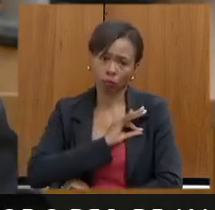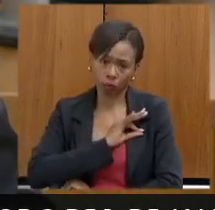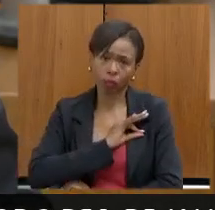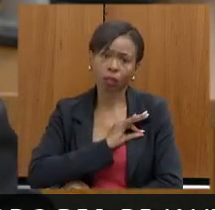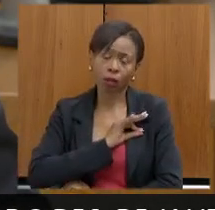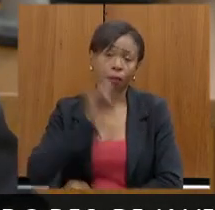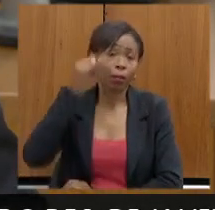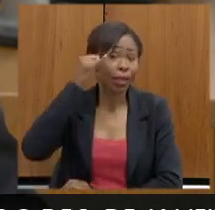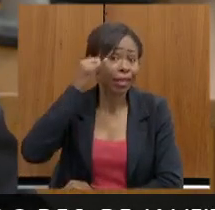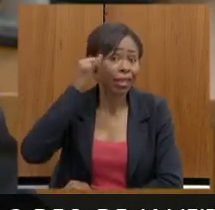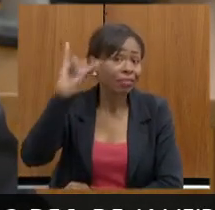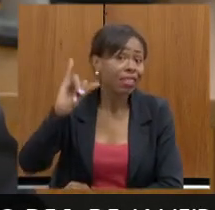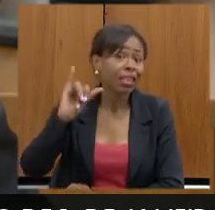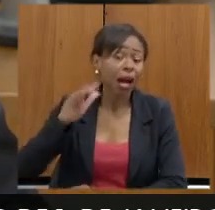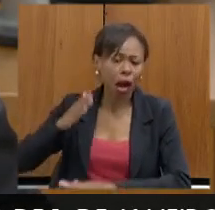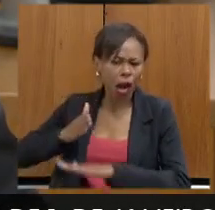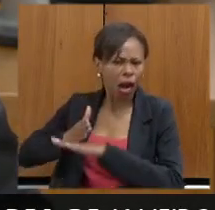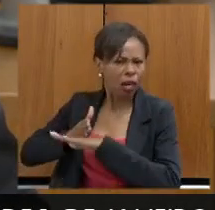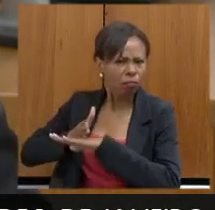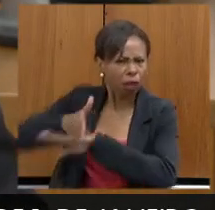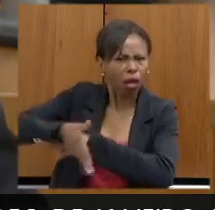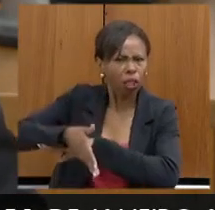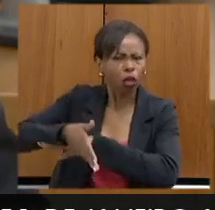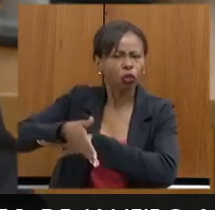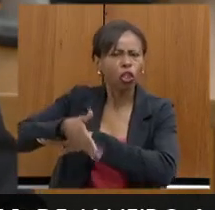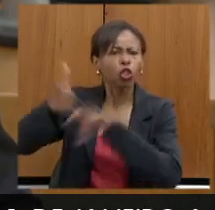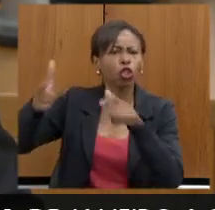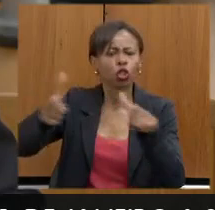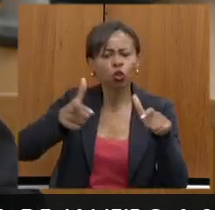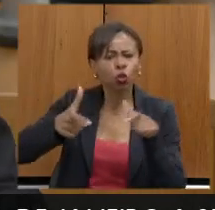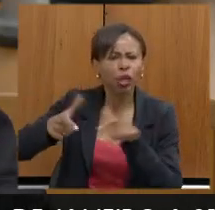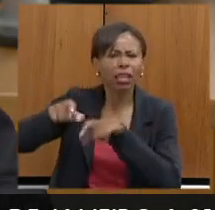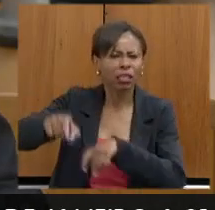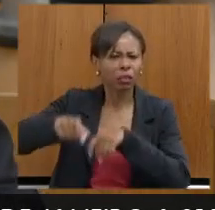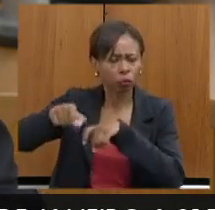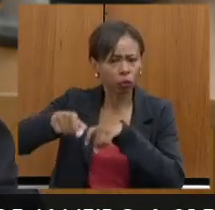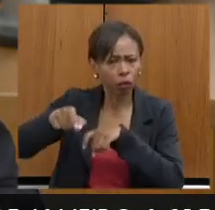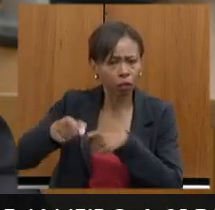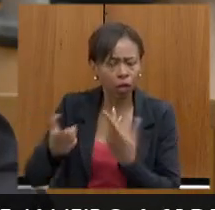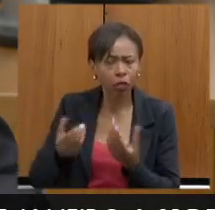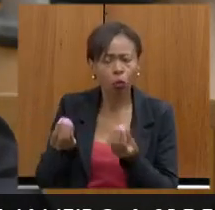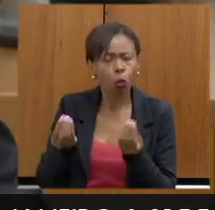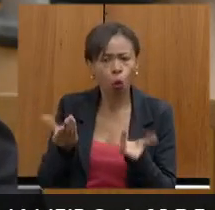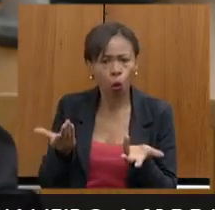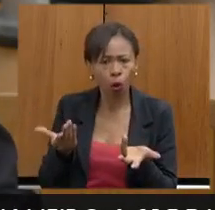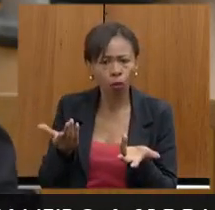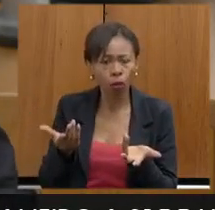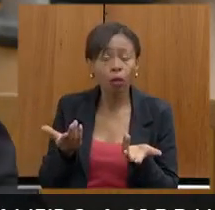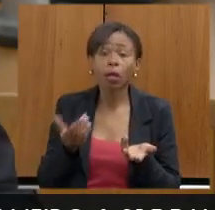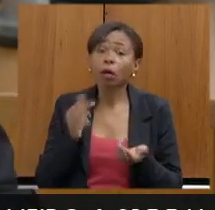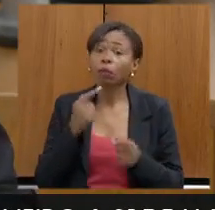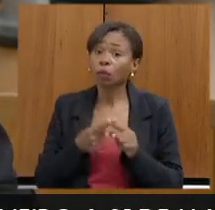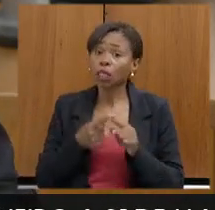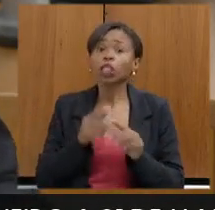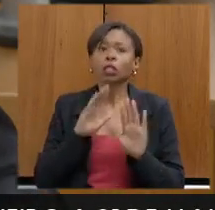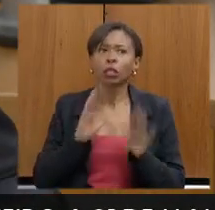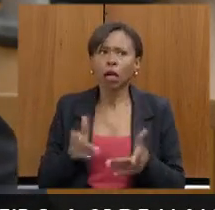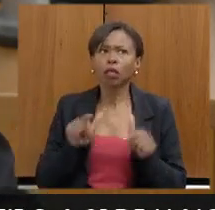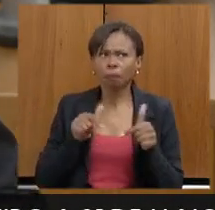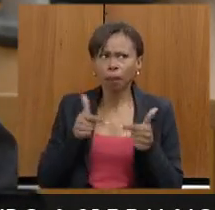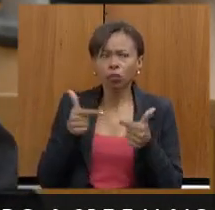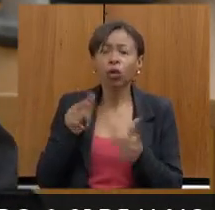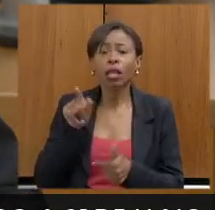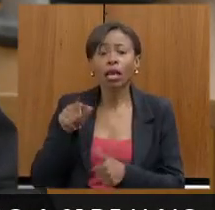fim de evitar Invasões de terras nas propriedades rurais a gente participou muito ativamente no caso de